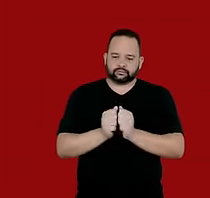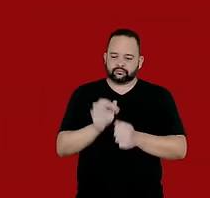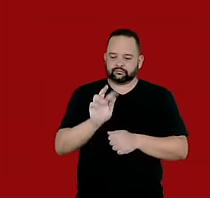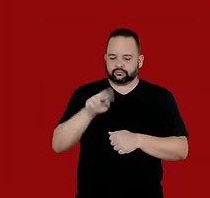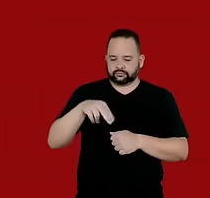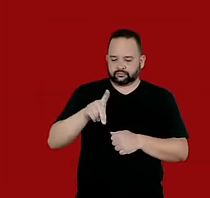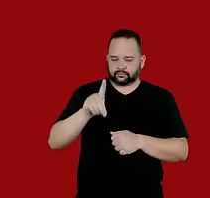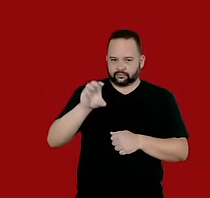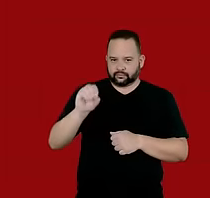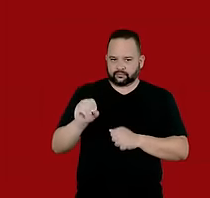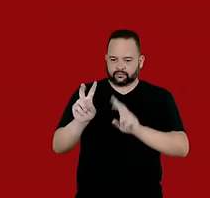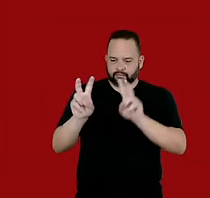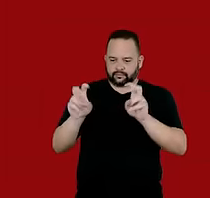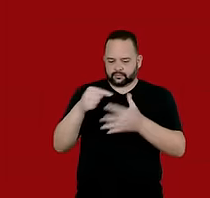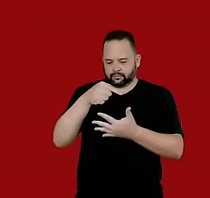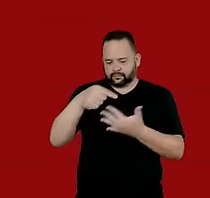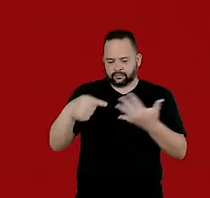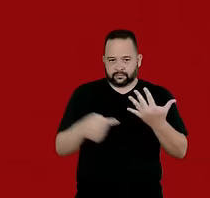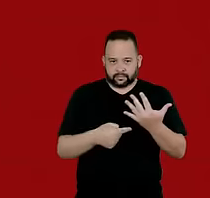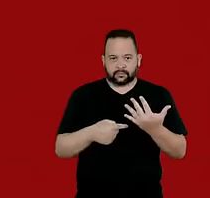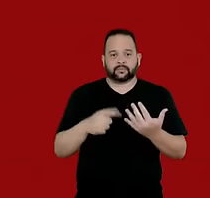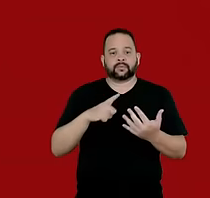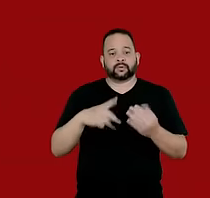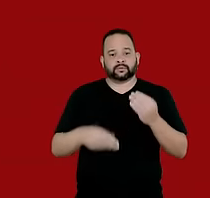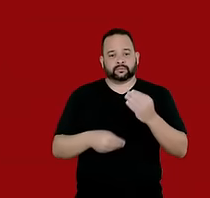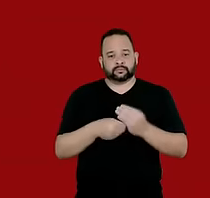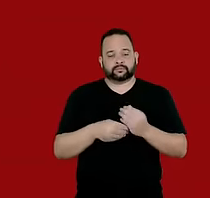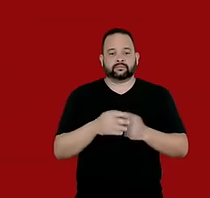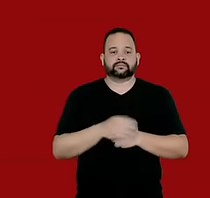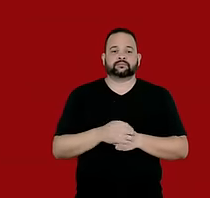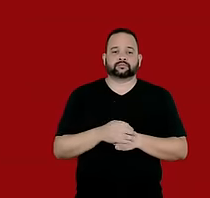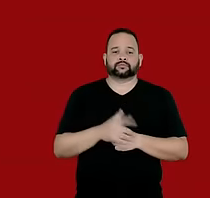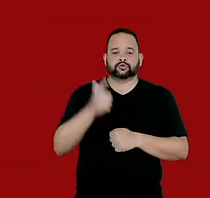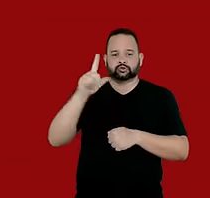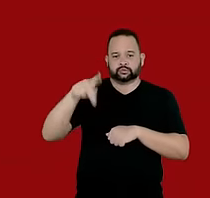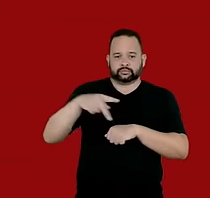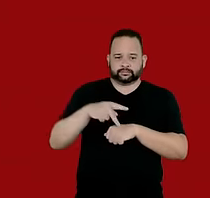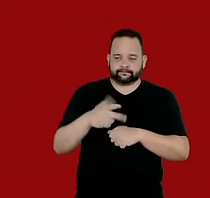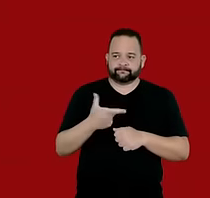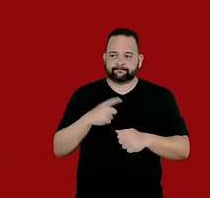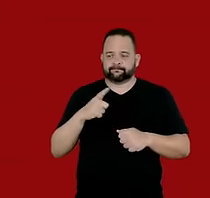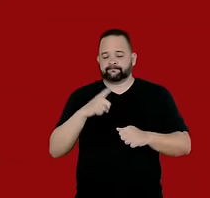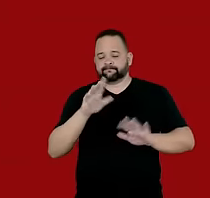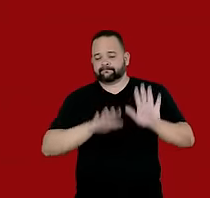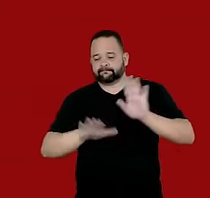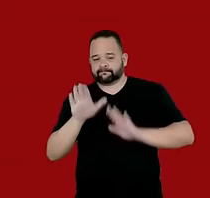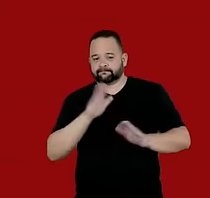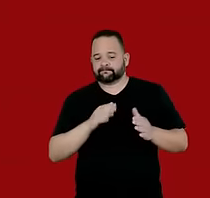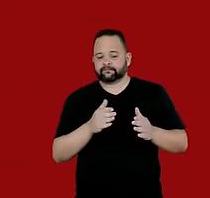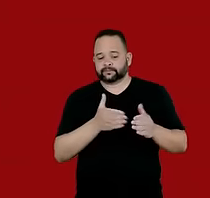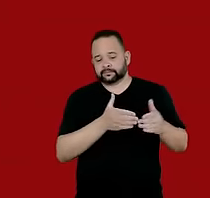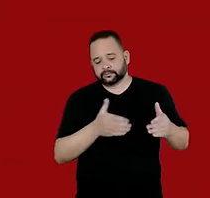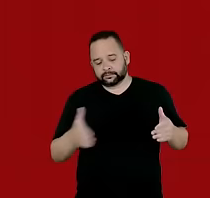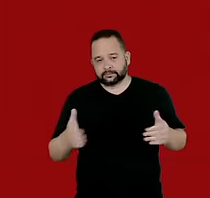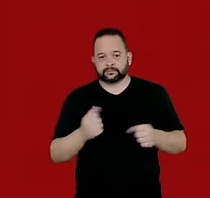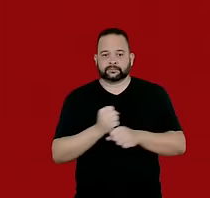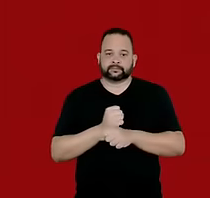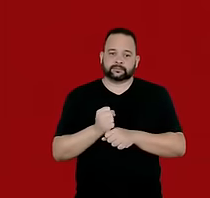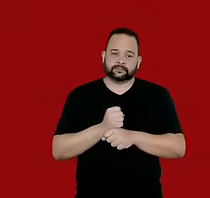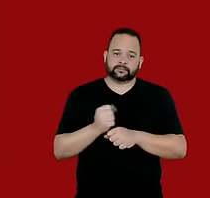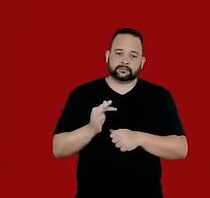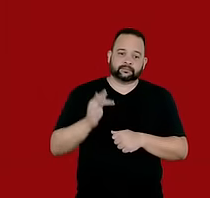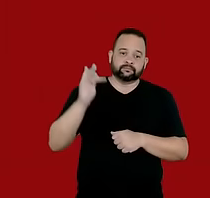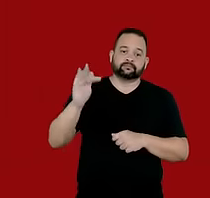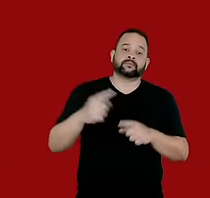como alternativa o Internacional a gente fica com cautela no curto prazo mas também eh muitos dos nossos clientes